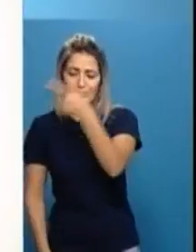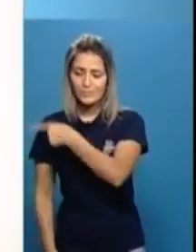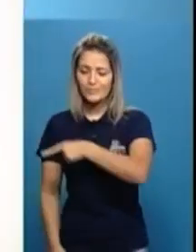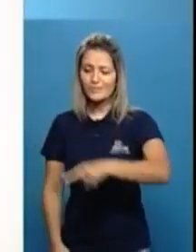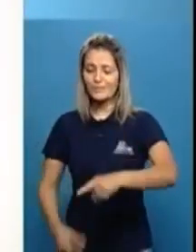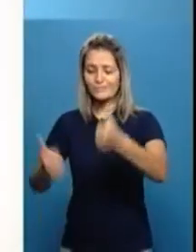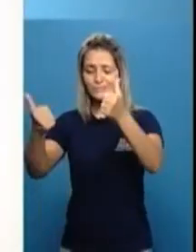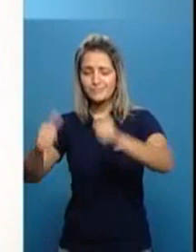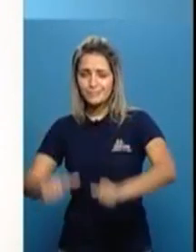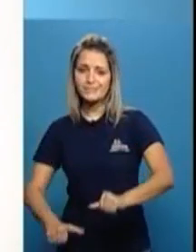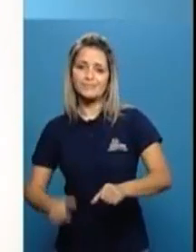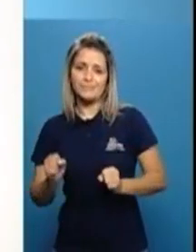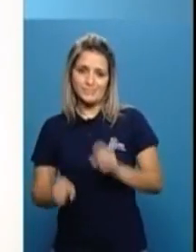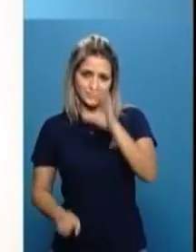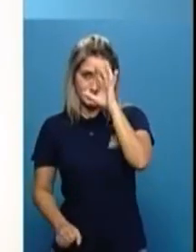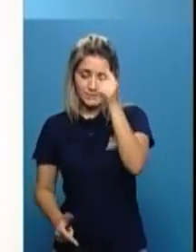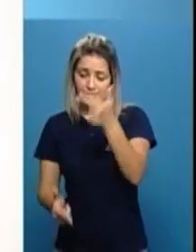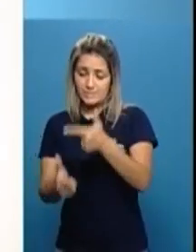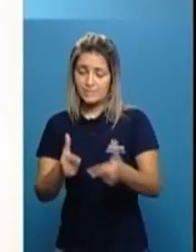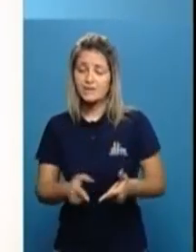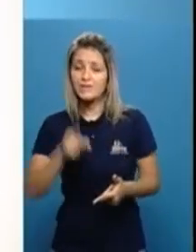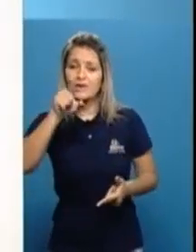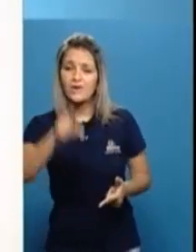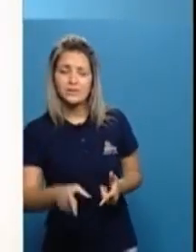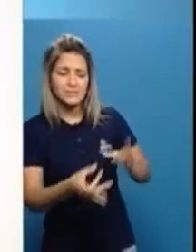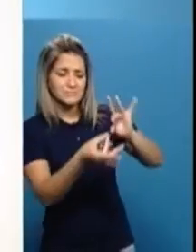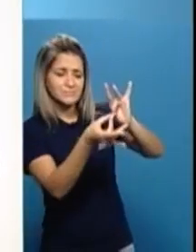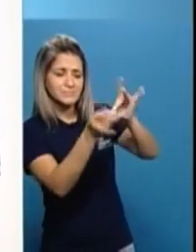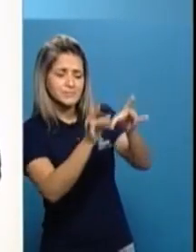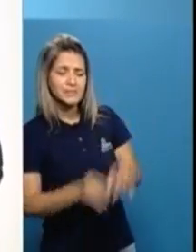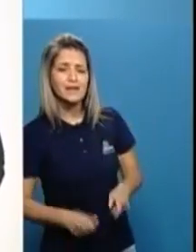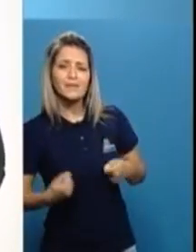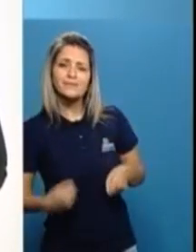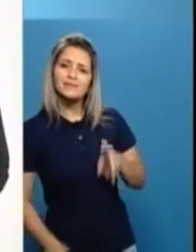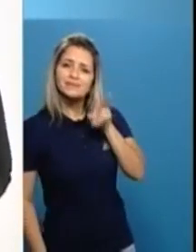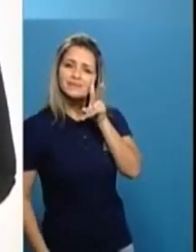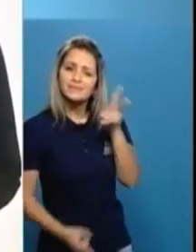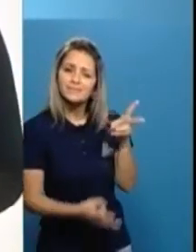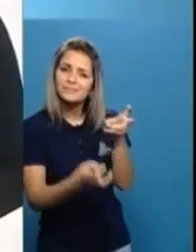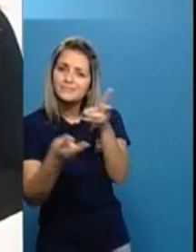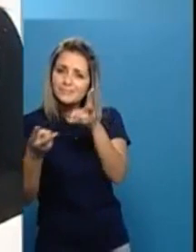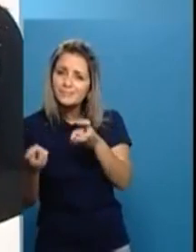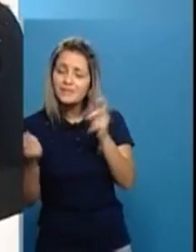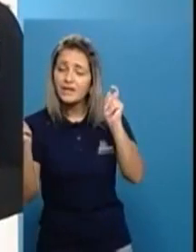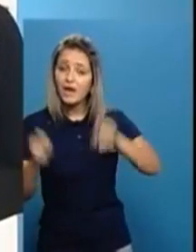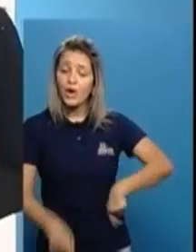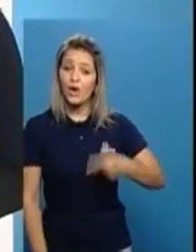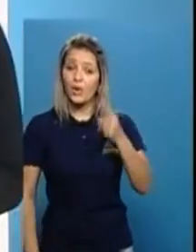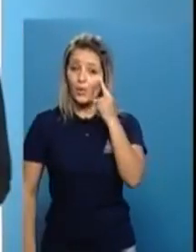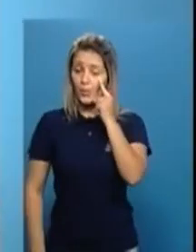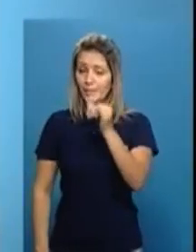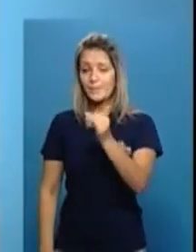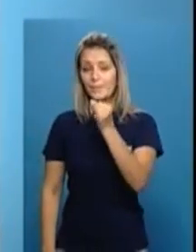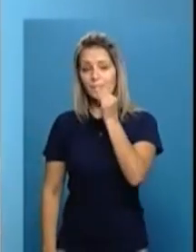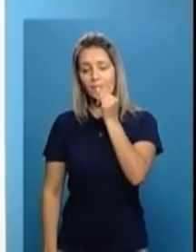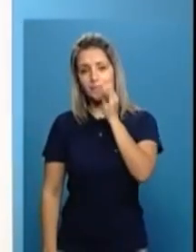ineficiência. Todos os pequenos pormenores da empresa devem ser estudados. E aí eu estou falando desde